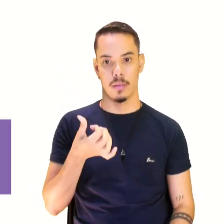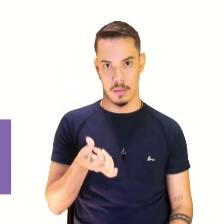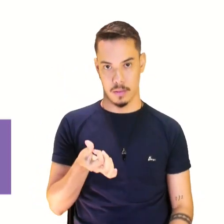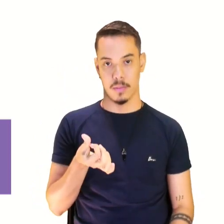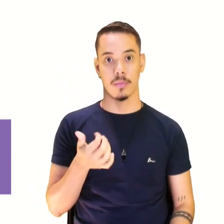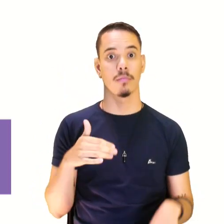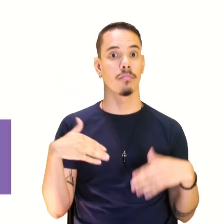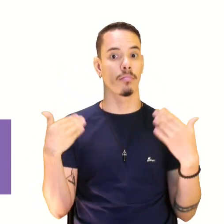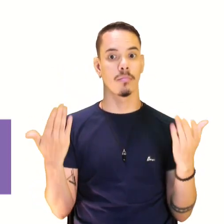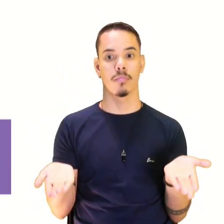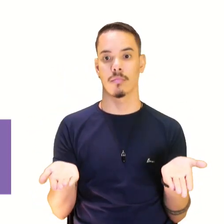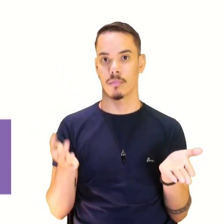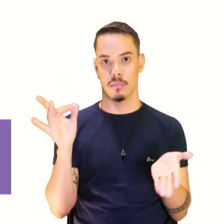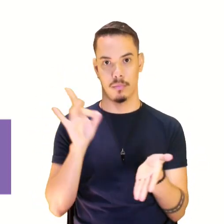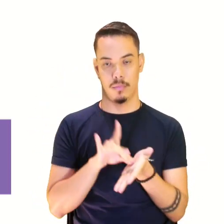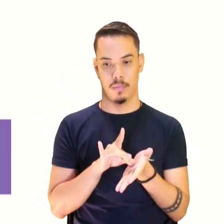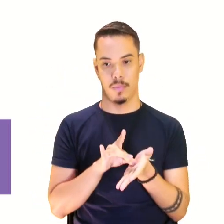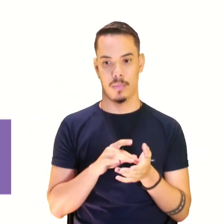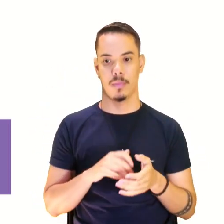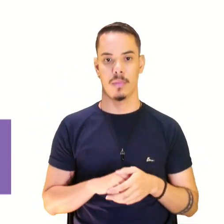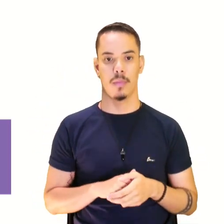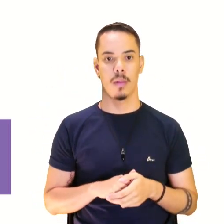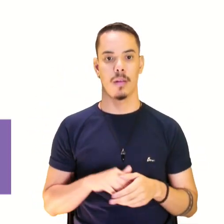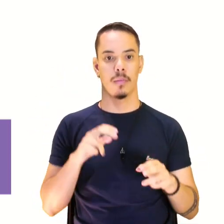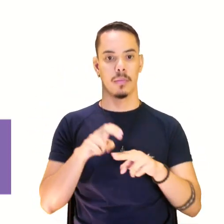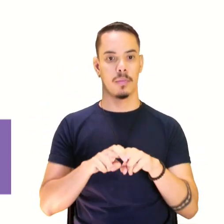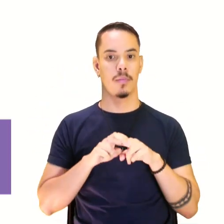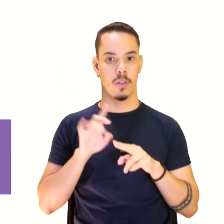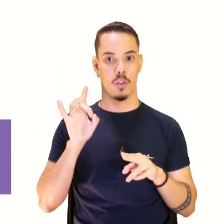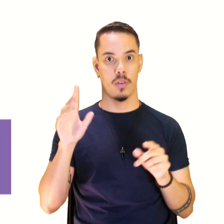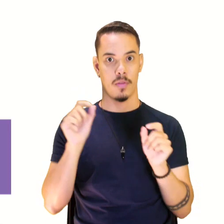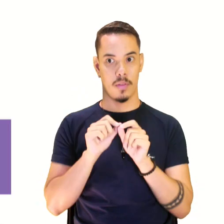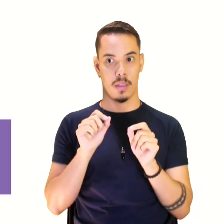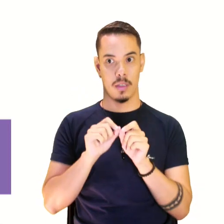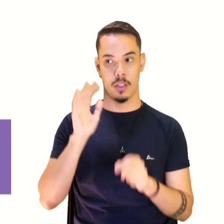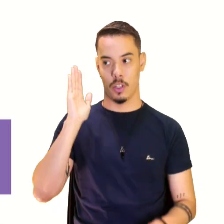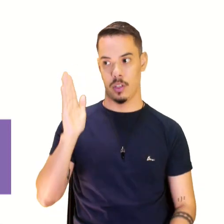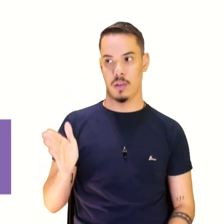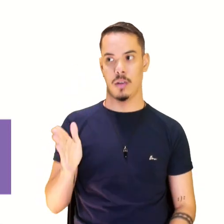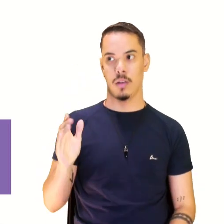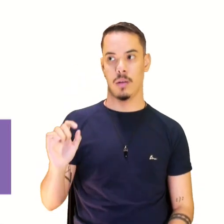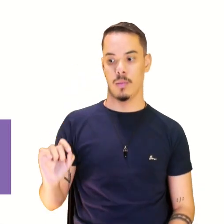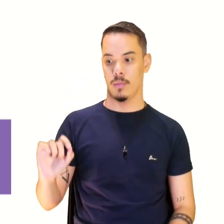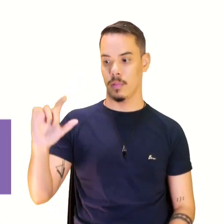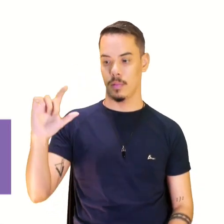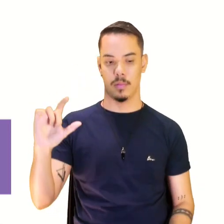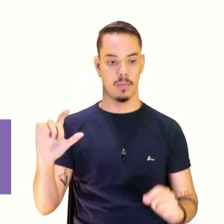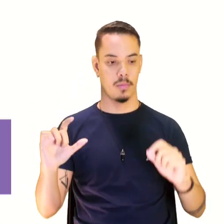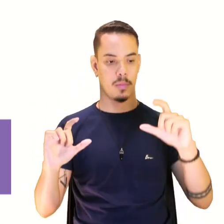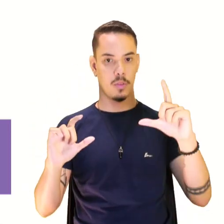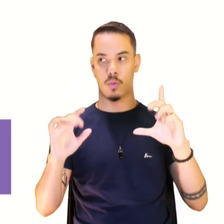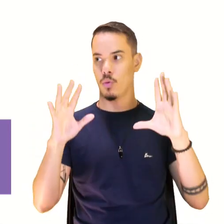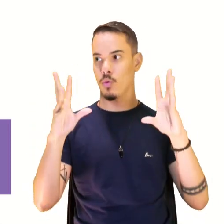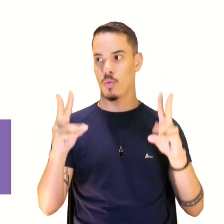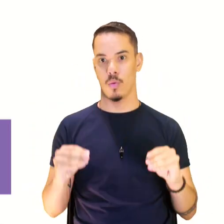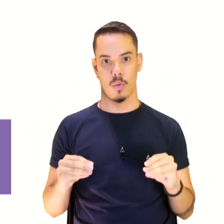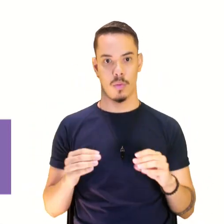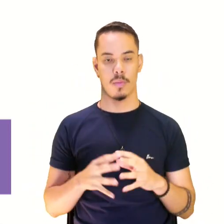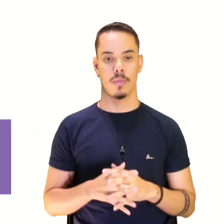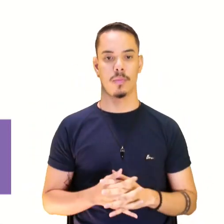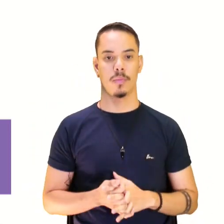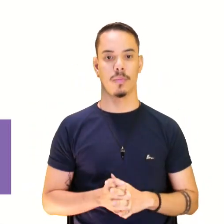desenho, quanto será na realidade? Então é só fazer... É direta, não é? Direta, A direta aumentou no projeto, aumentou no desenho, aumenta